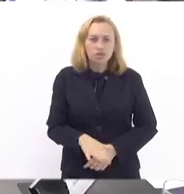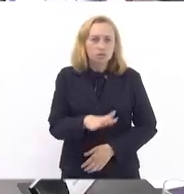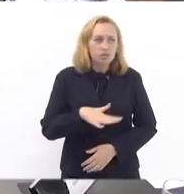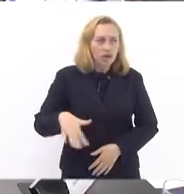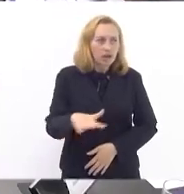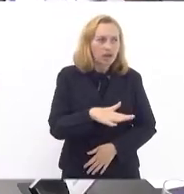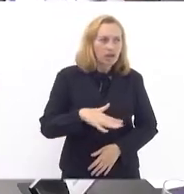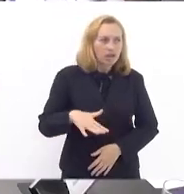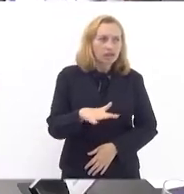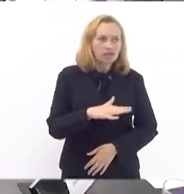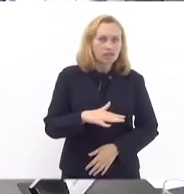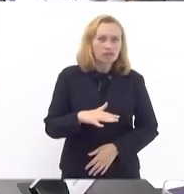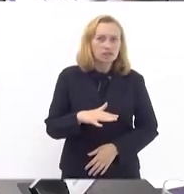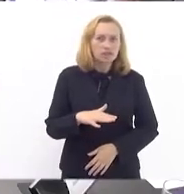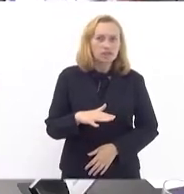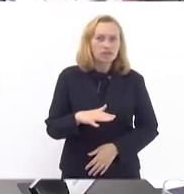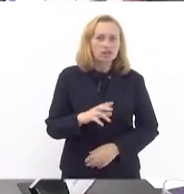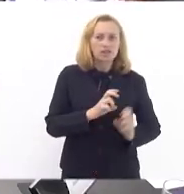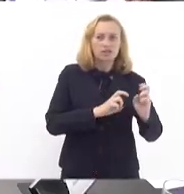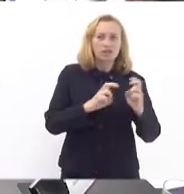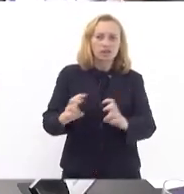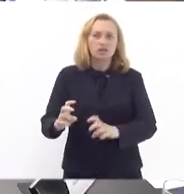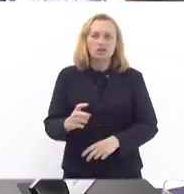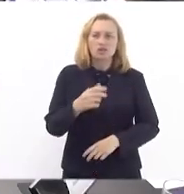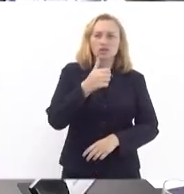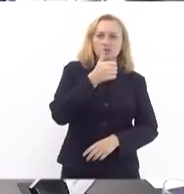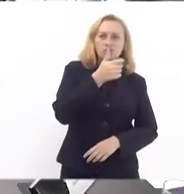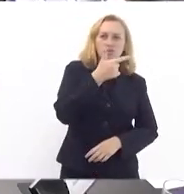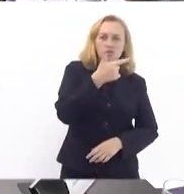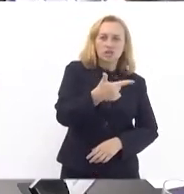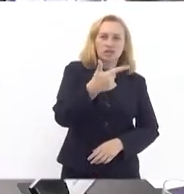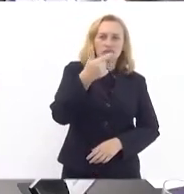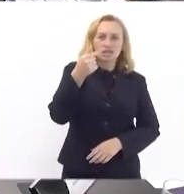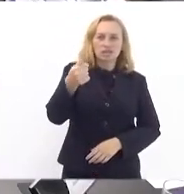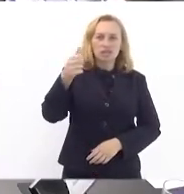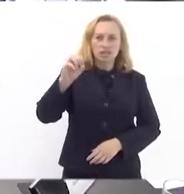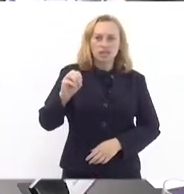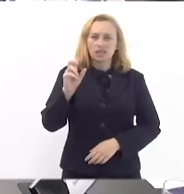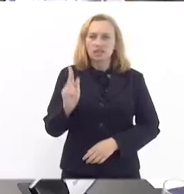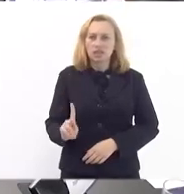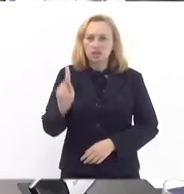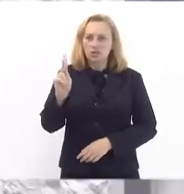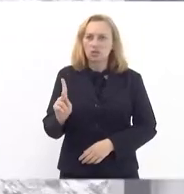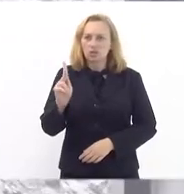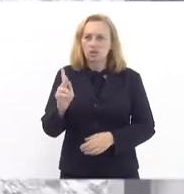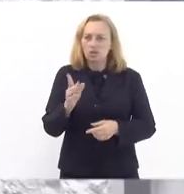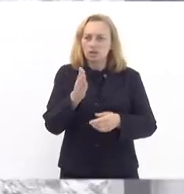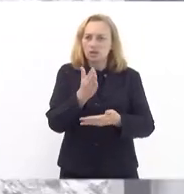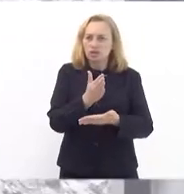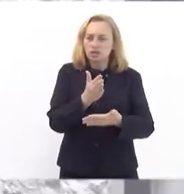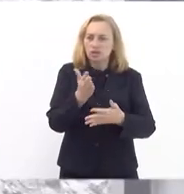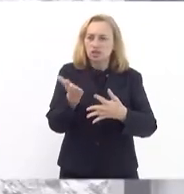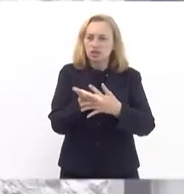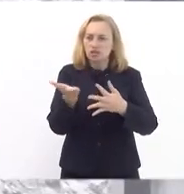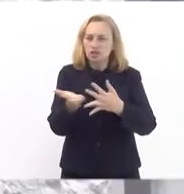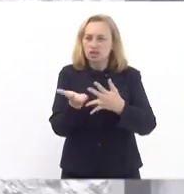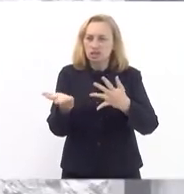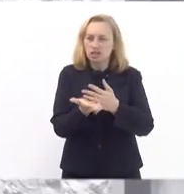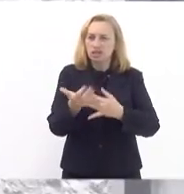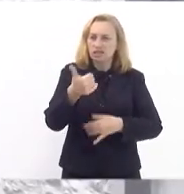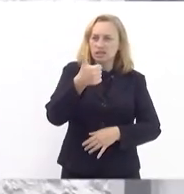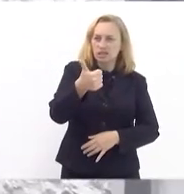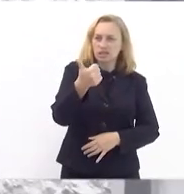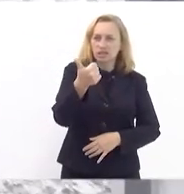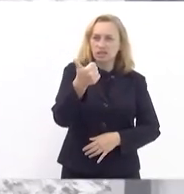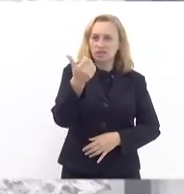uma área atuação de da malha Ferroviária que são 280 km de malha Ferroviária divididos em 104 Estações 12